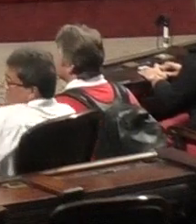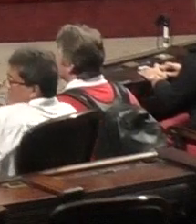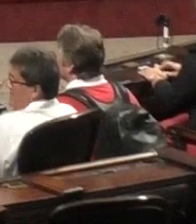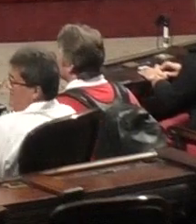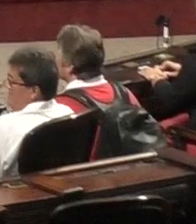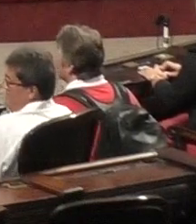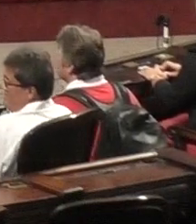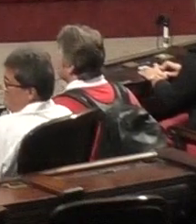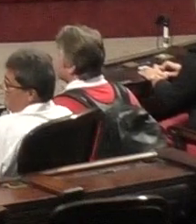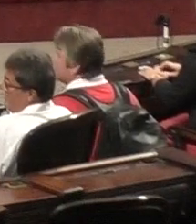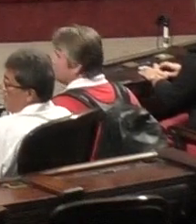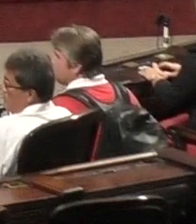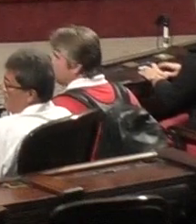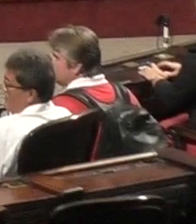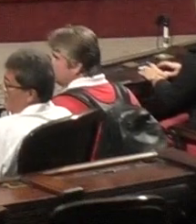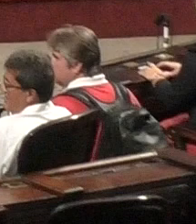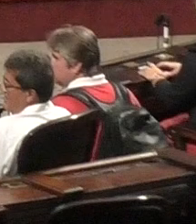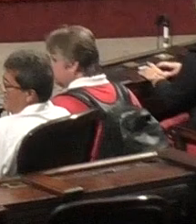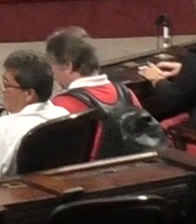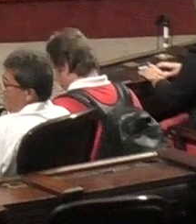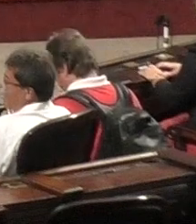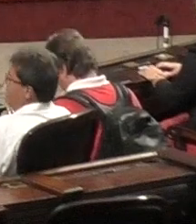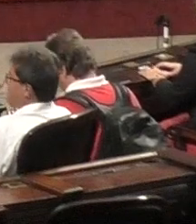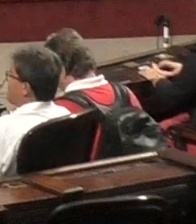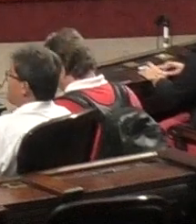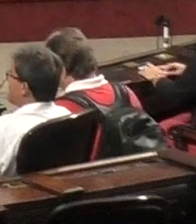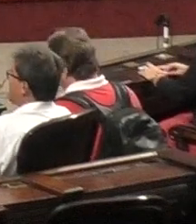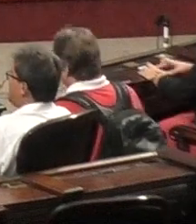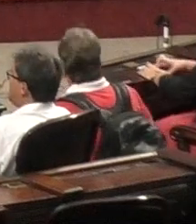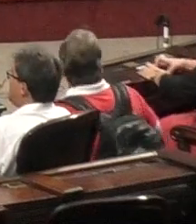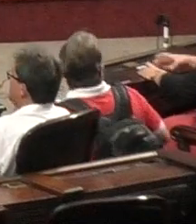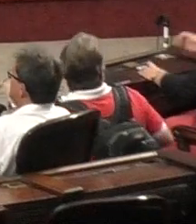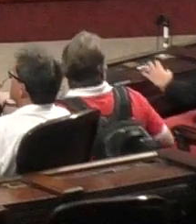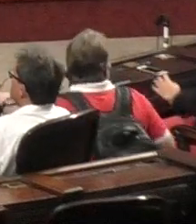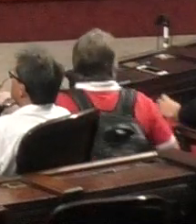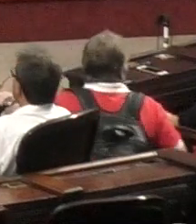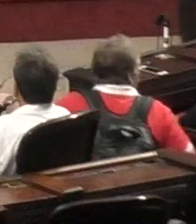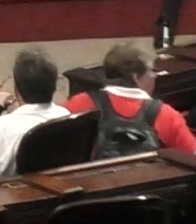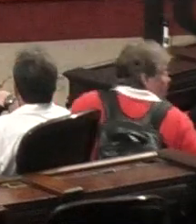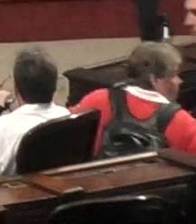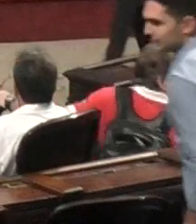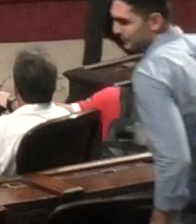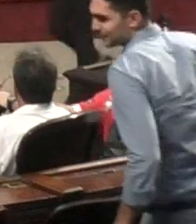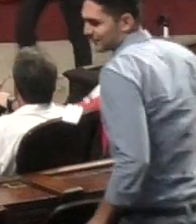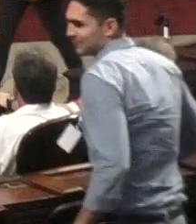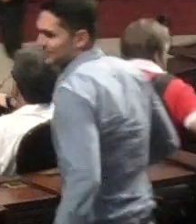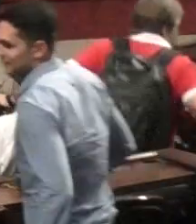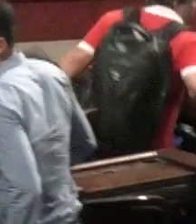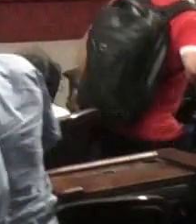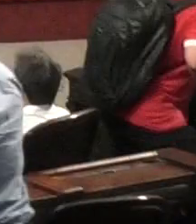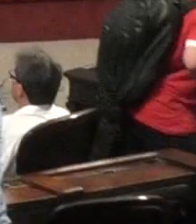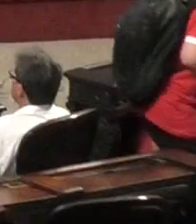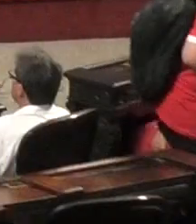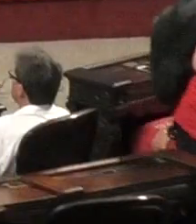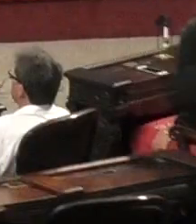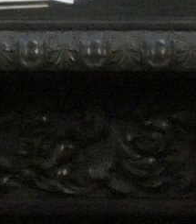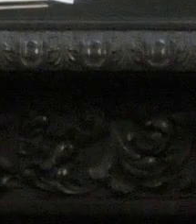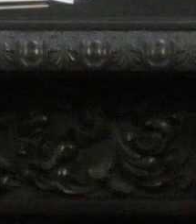E a gente precisa sempre lembrar de que a primeira, segunda, terceira chance. É um prazer ter vocês aqui presentes